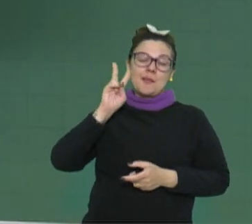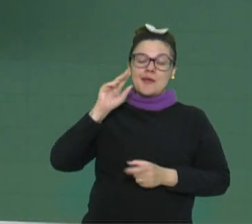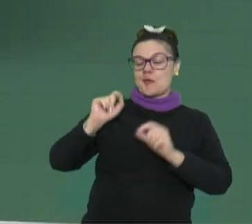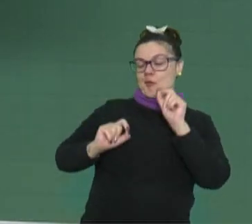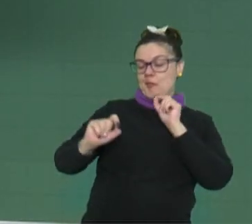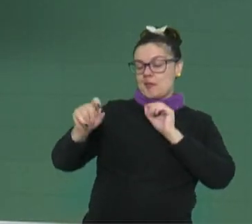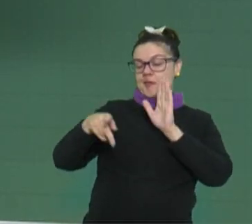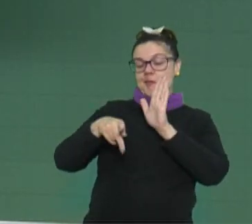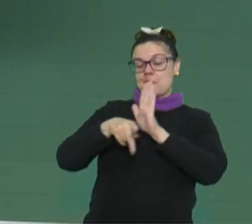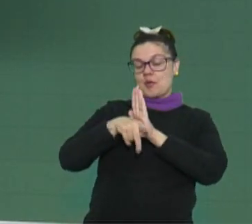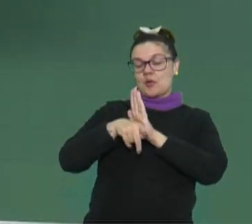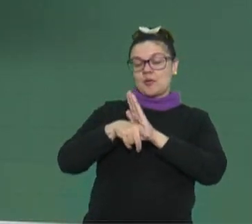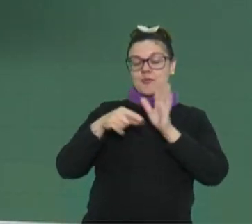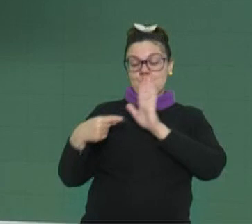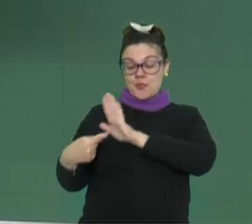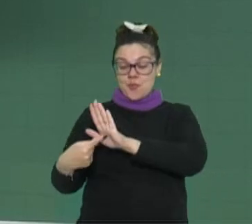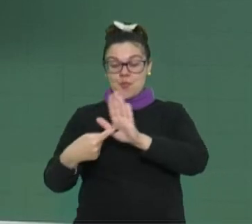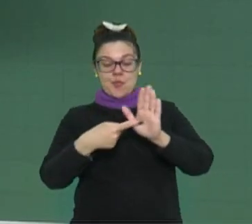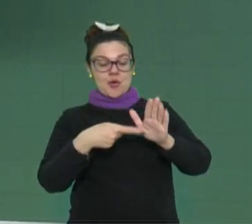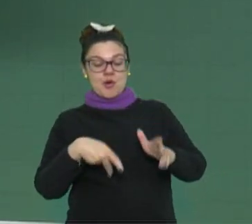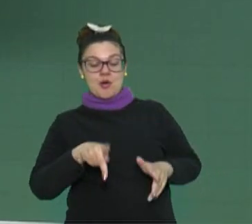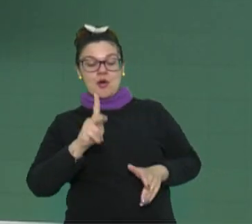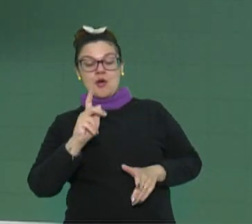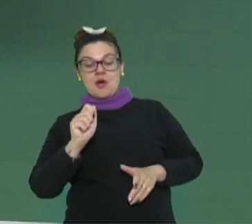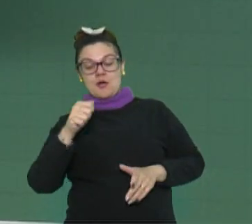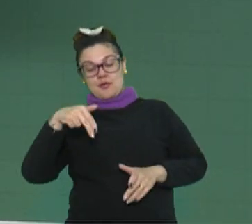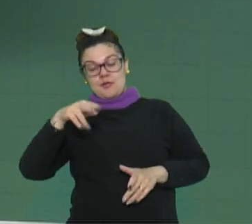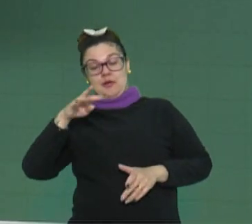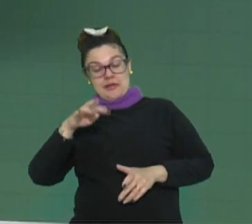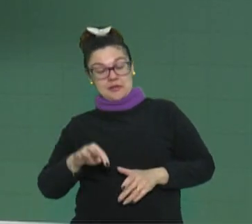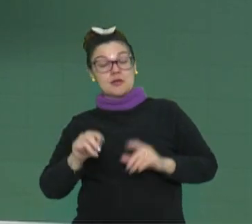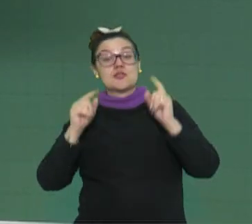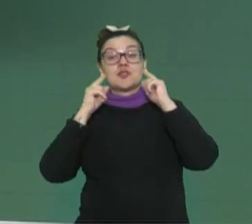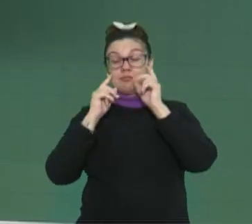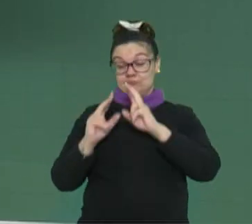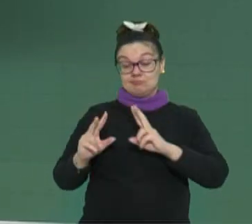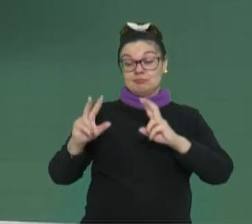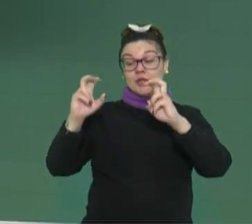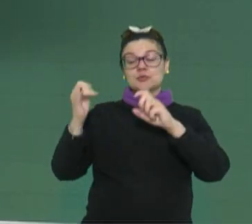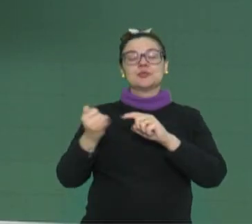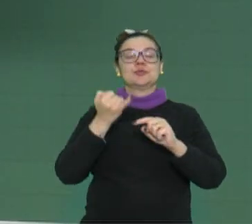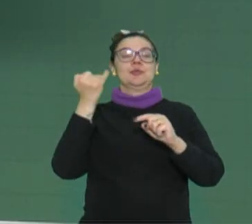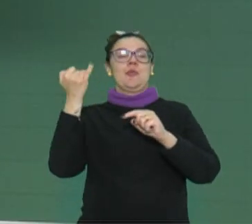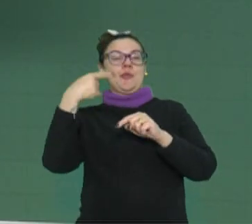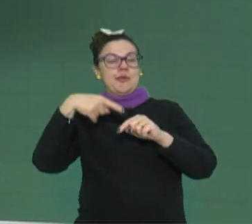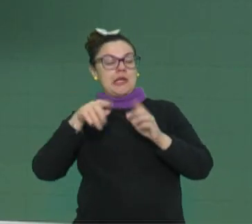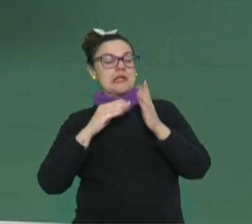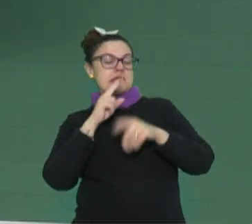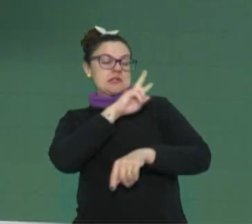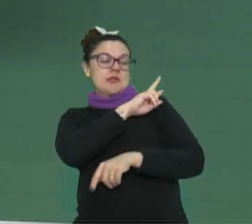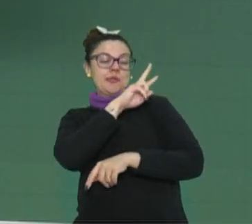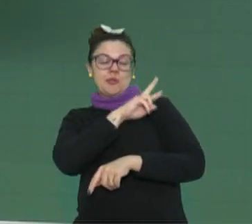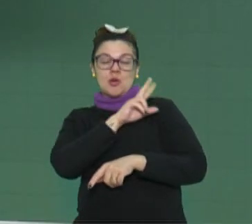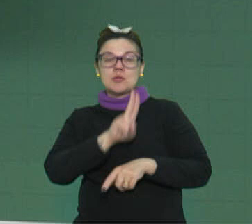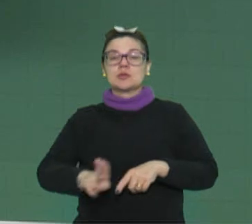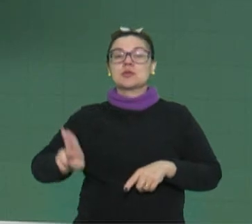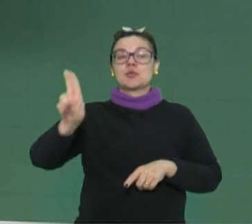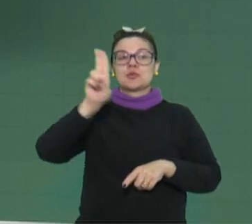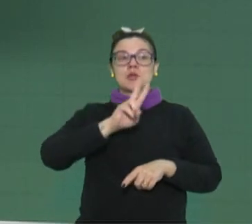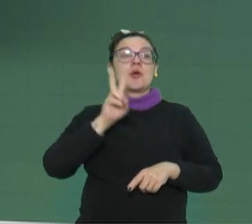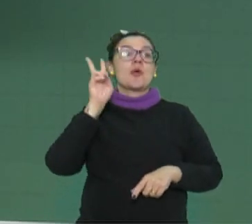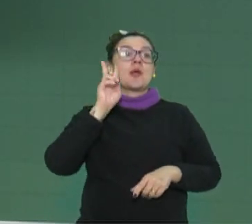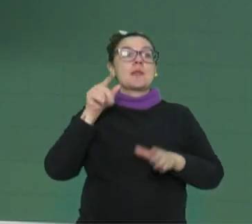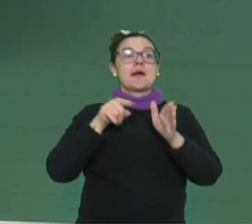kantiana, que é um assunto bastante visitado pelos professores de filosofia no ensino médio. Então, lembrar que